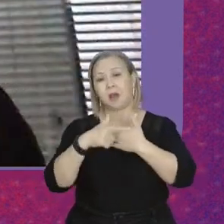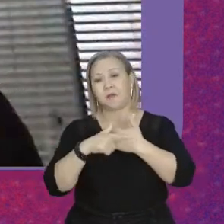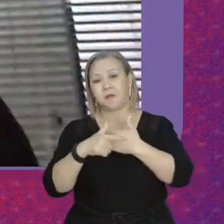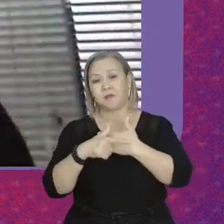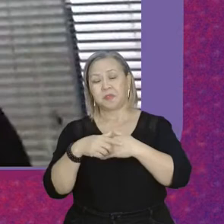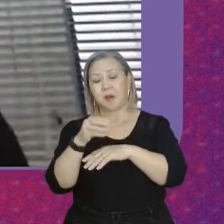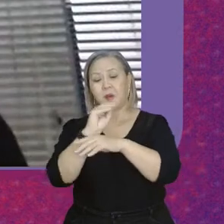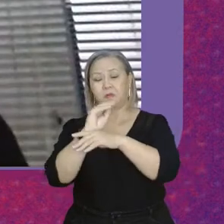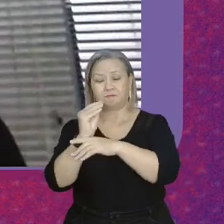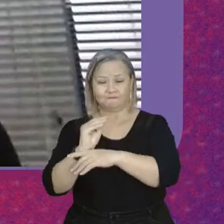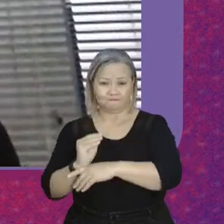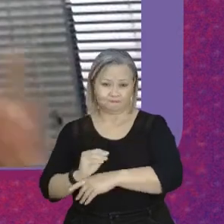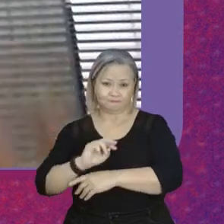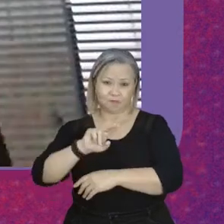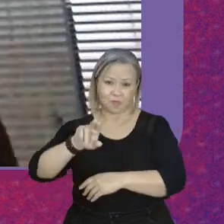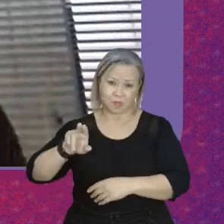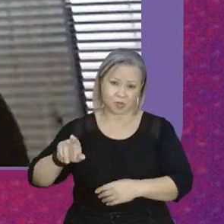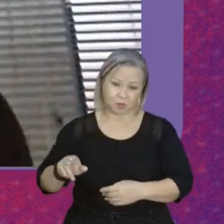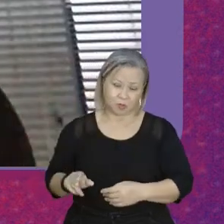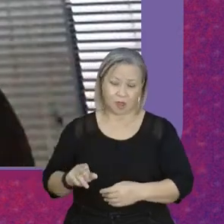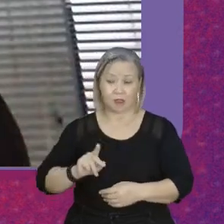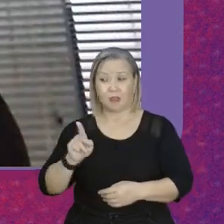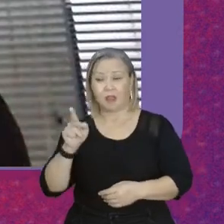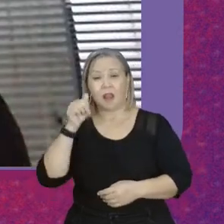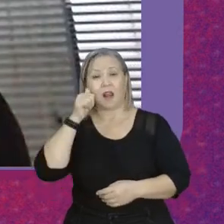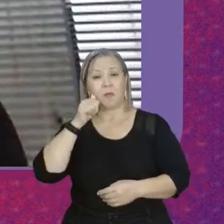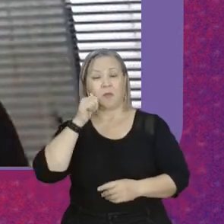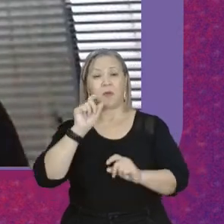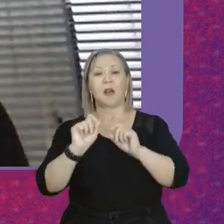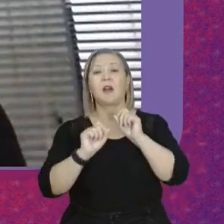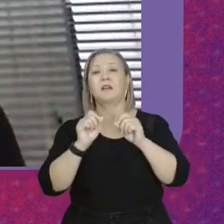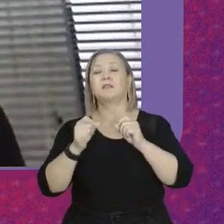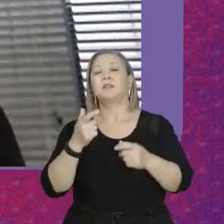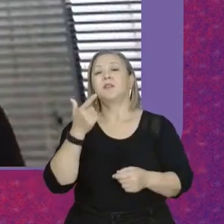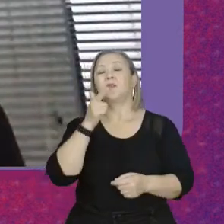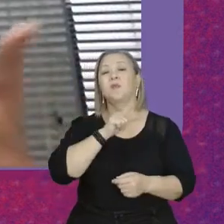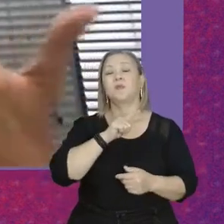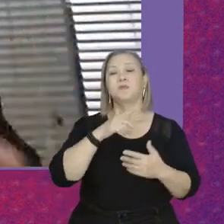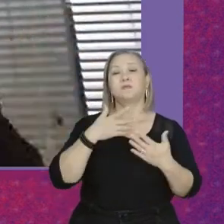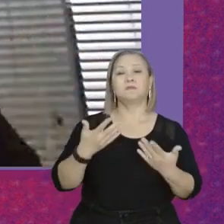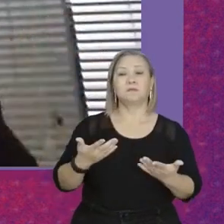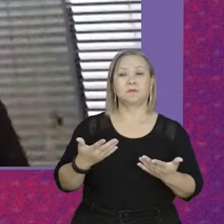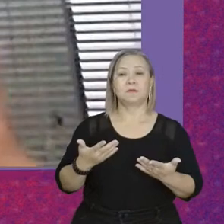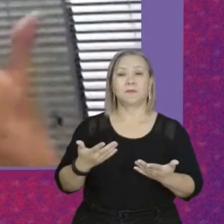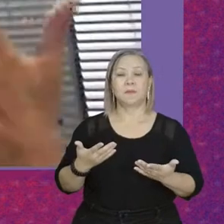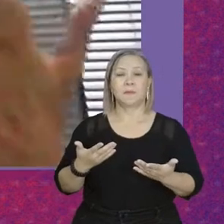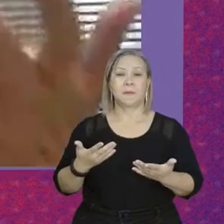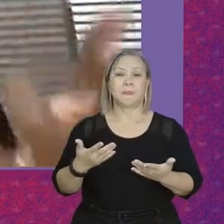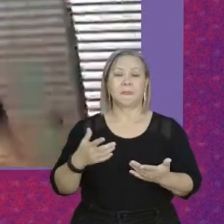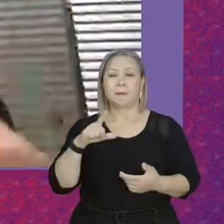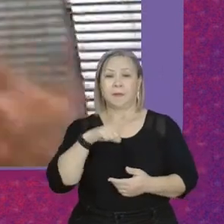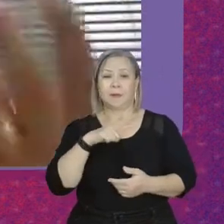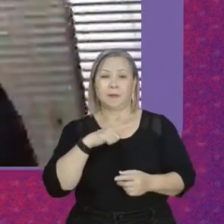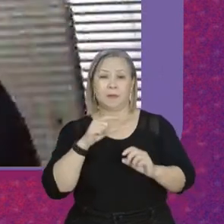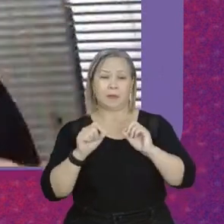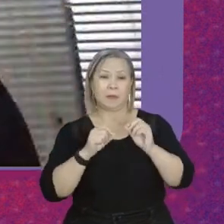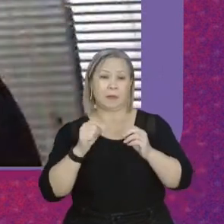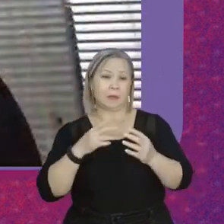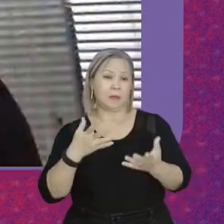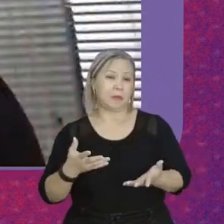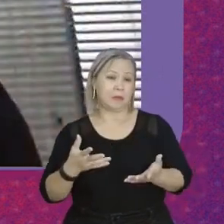dos cuidados, né? É ela quem concebe, quem dá e quem tem os